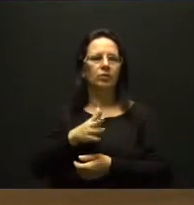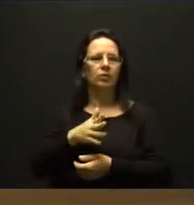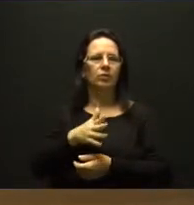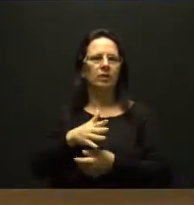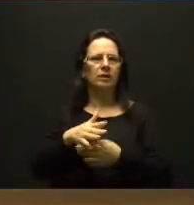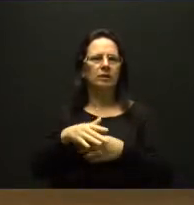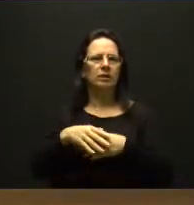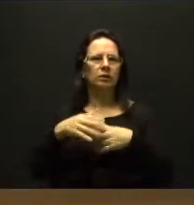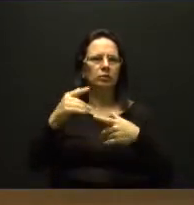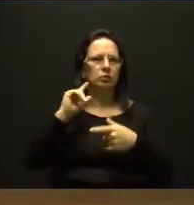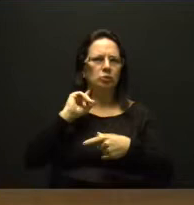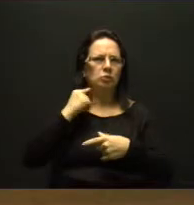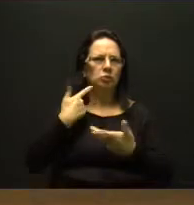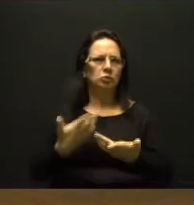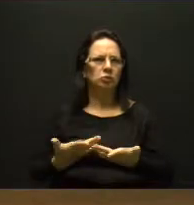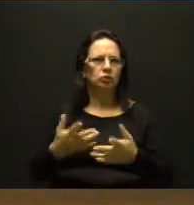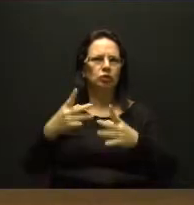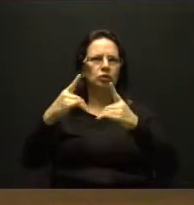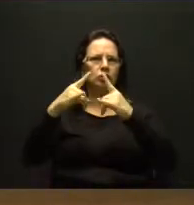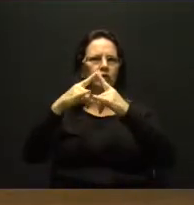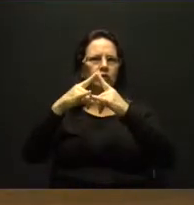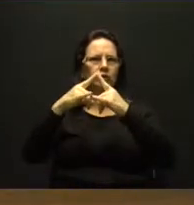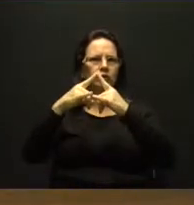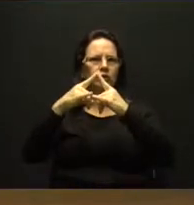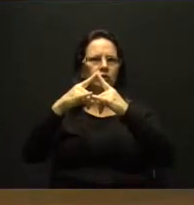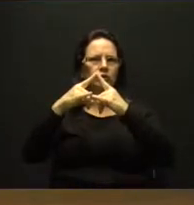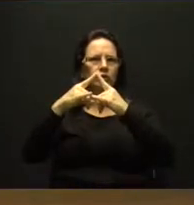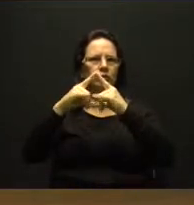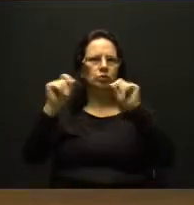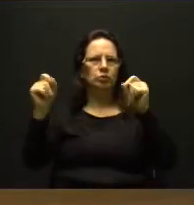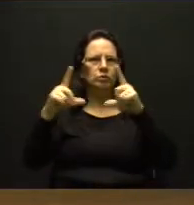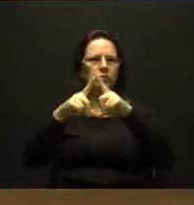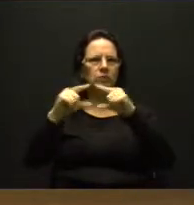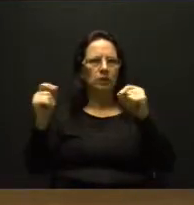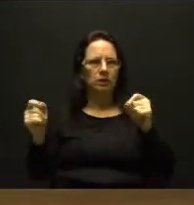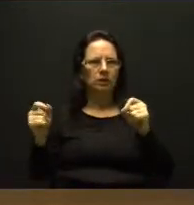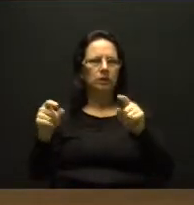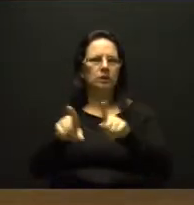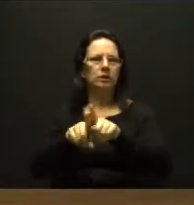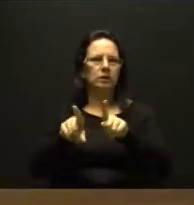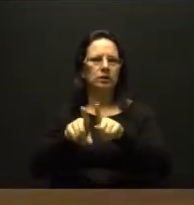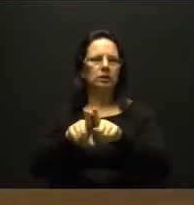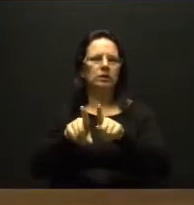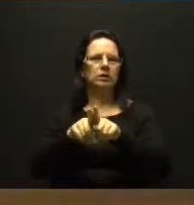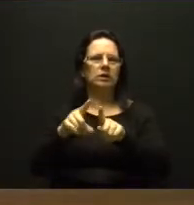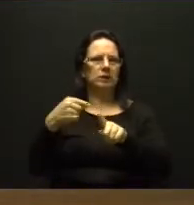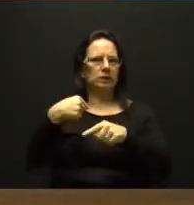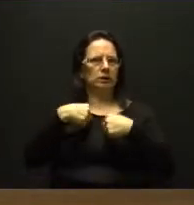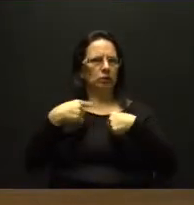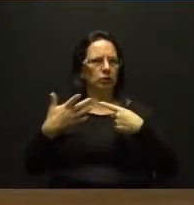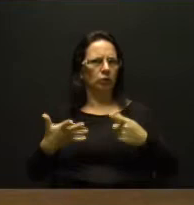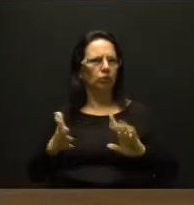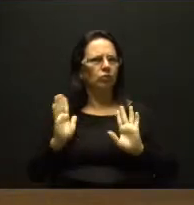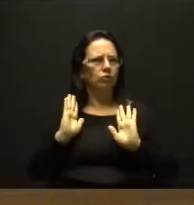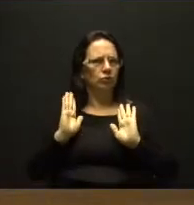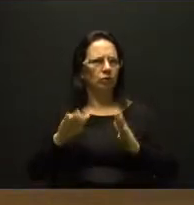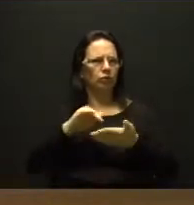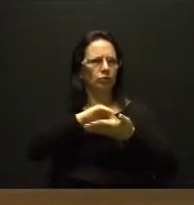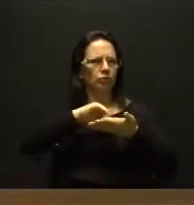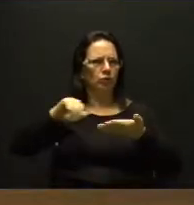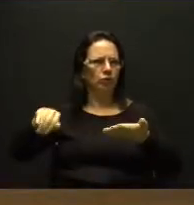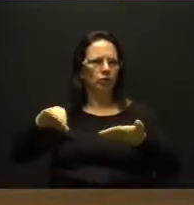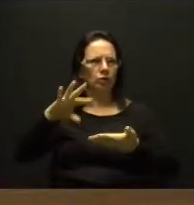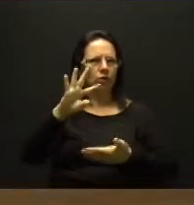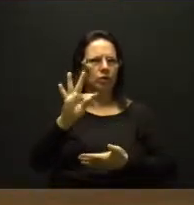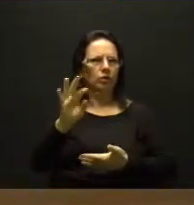lambança que está em brasília que eu paro pra você com propriedade que se fosse eu já teria retirado michel